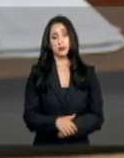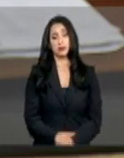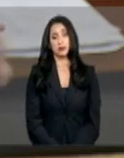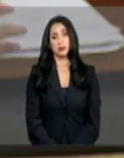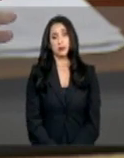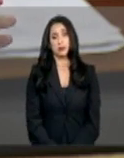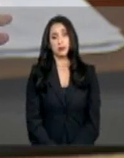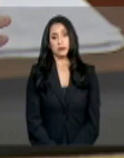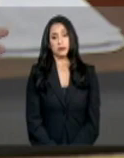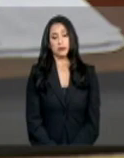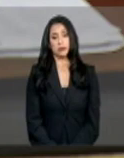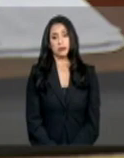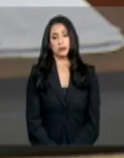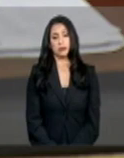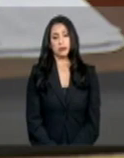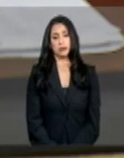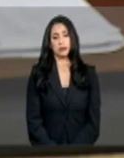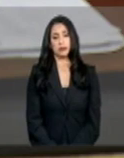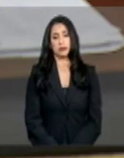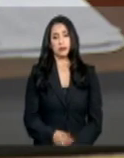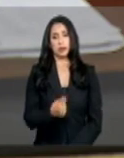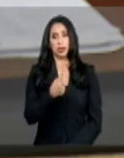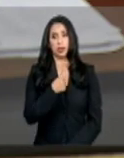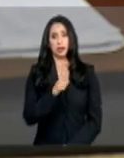algo que não admito